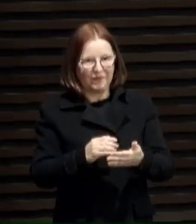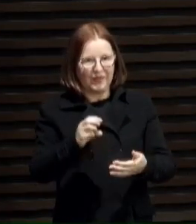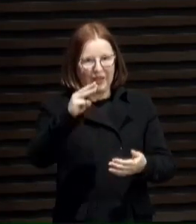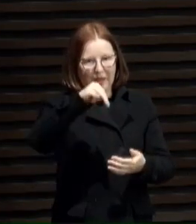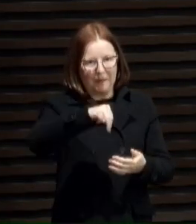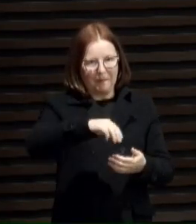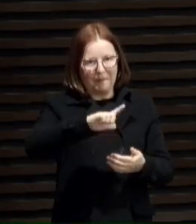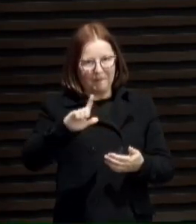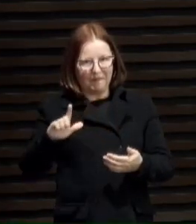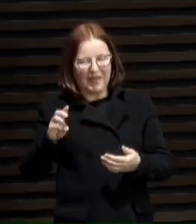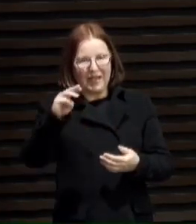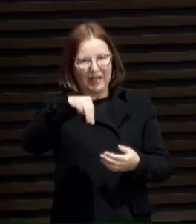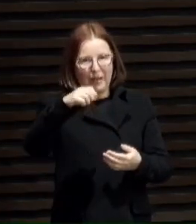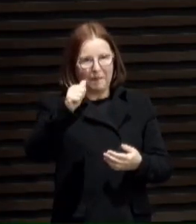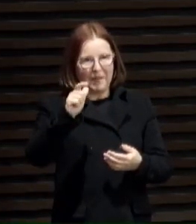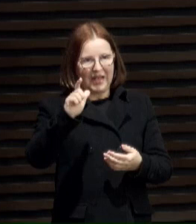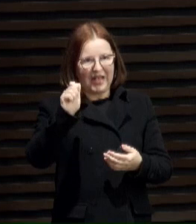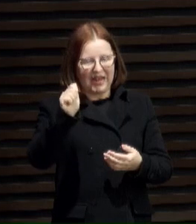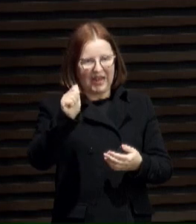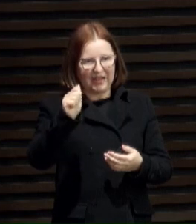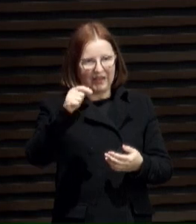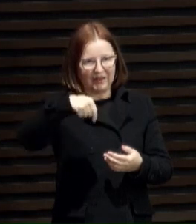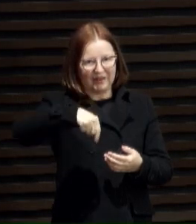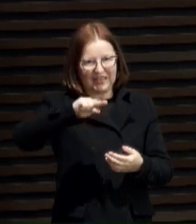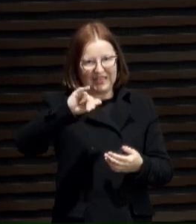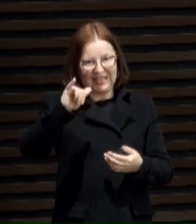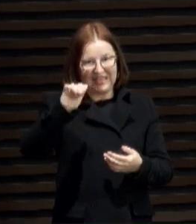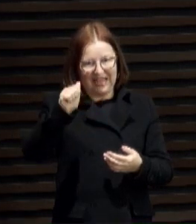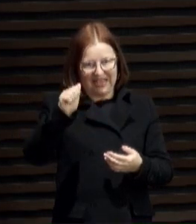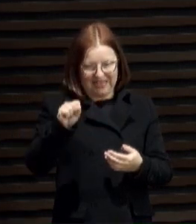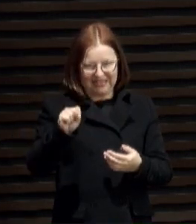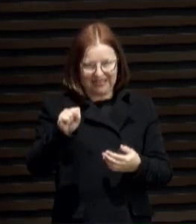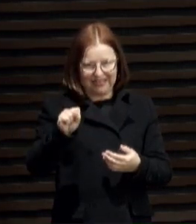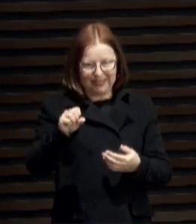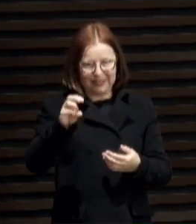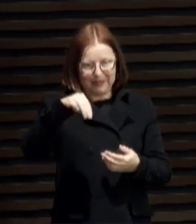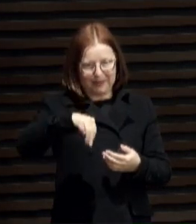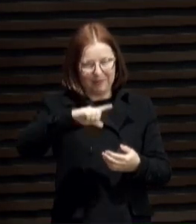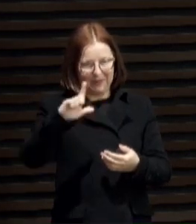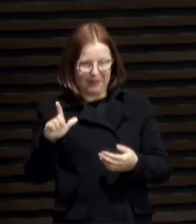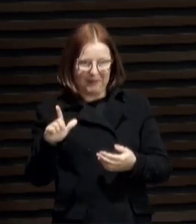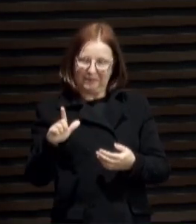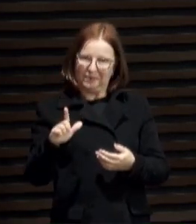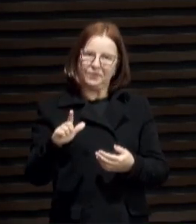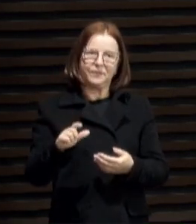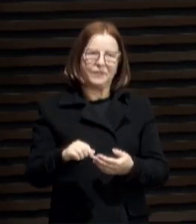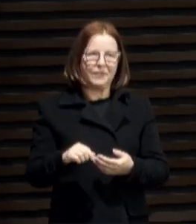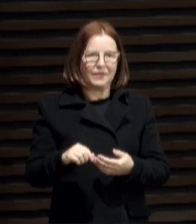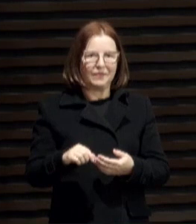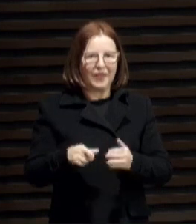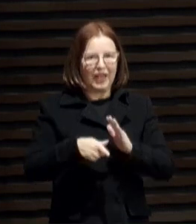Pelo menos para mim, toda vez que a gente ouvia falar em Malaquias, o assunto era